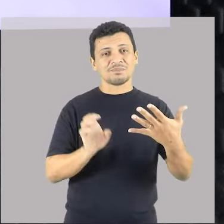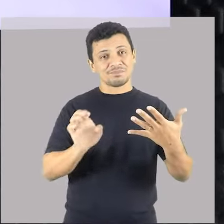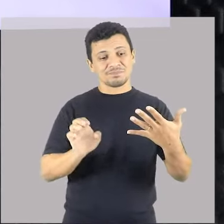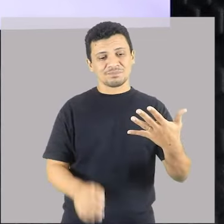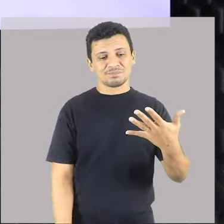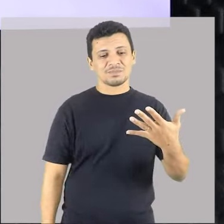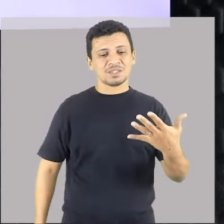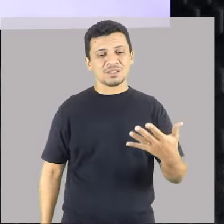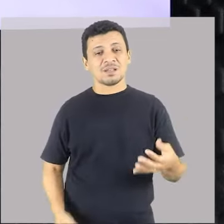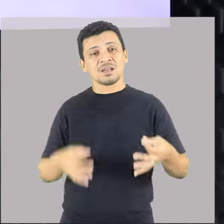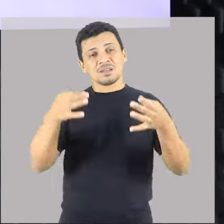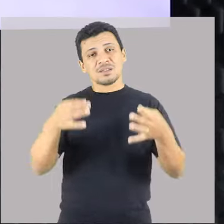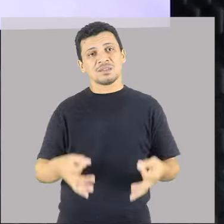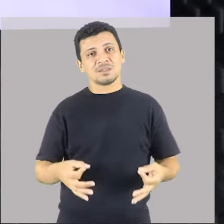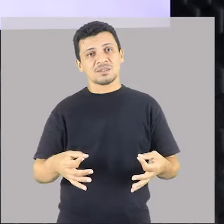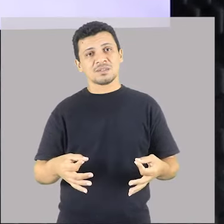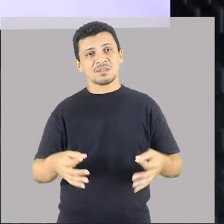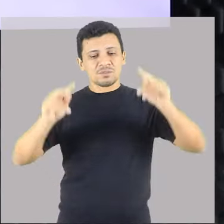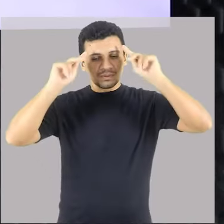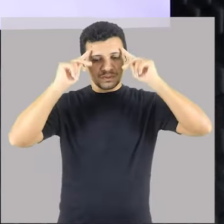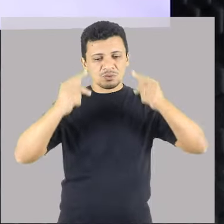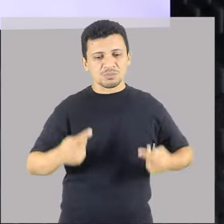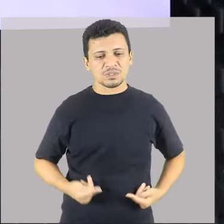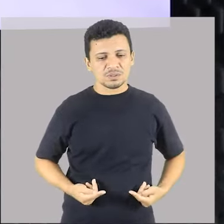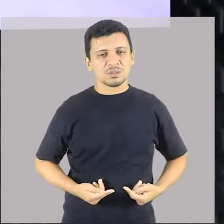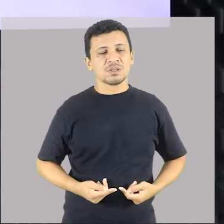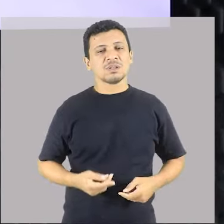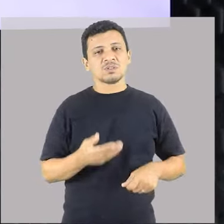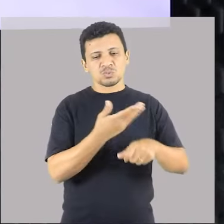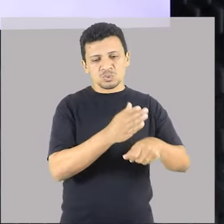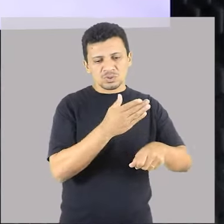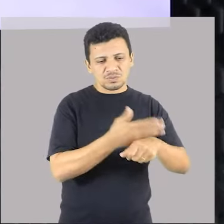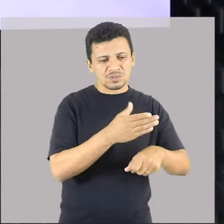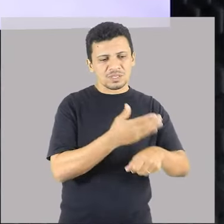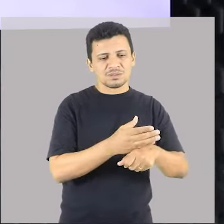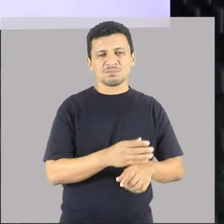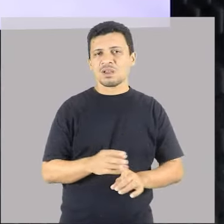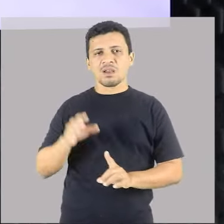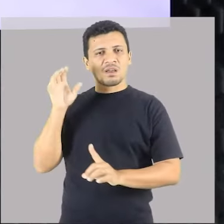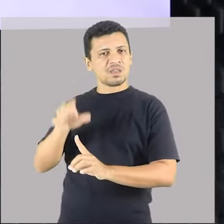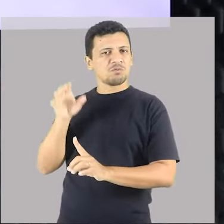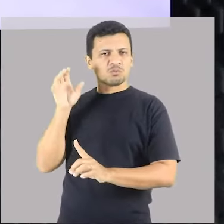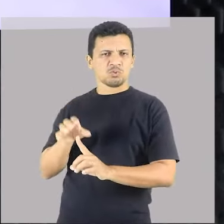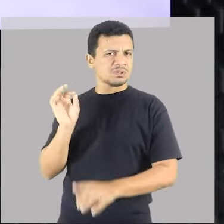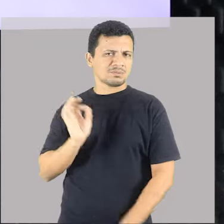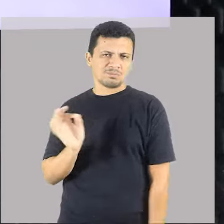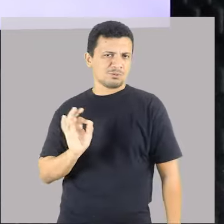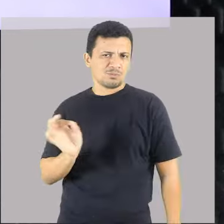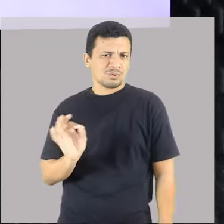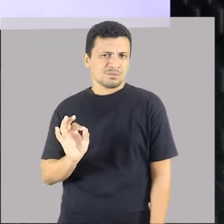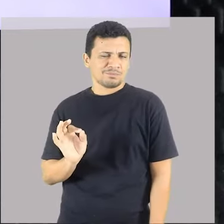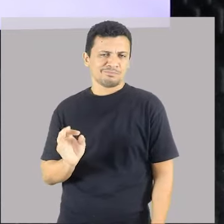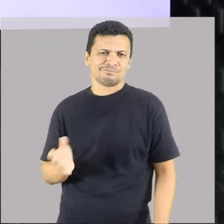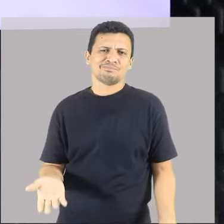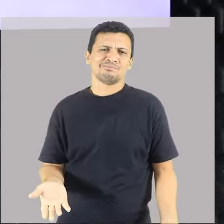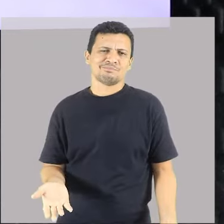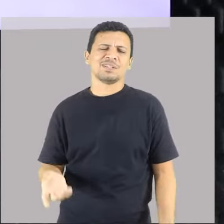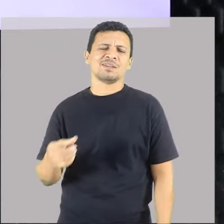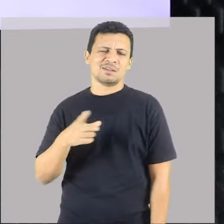falar letra e o espaço geográfico define que o ser humano e suas atividades não impactam nesse espaço claro que impacta e